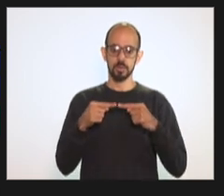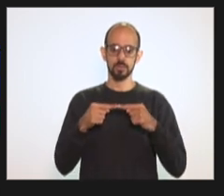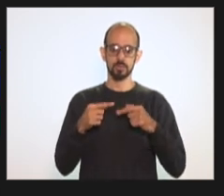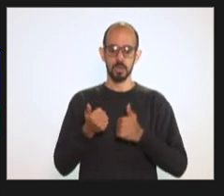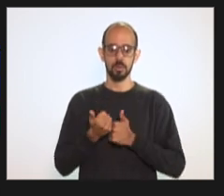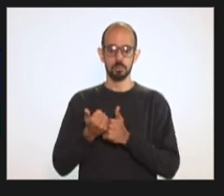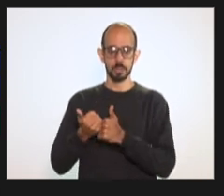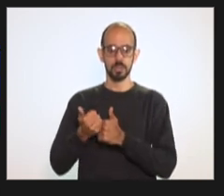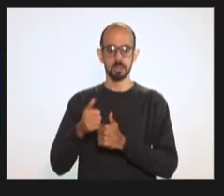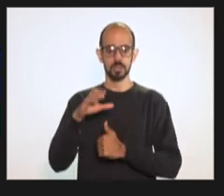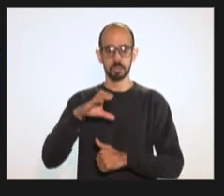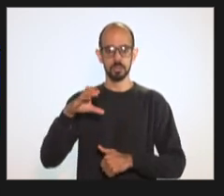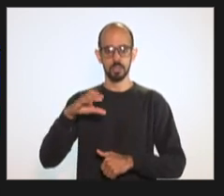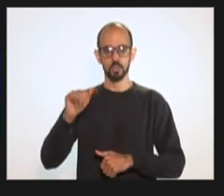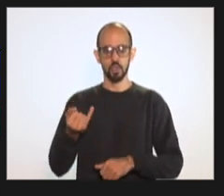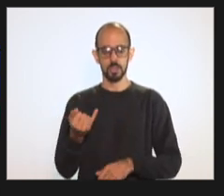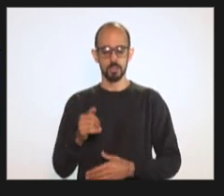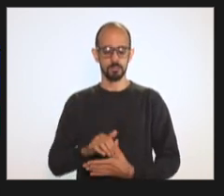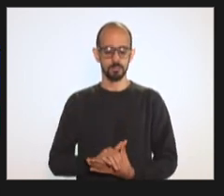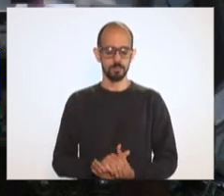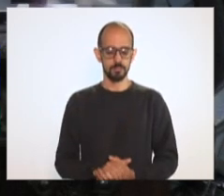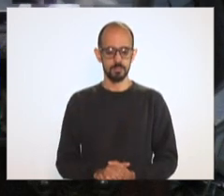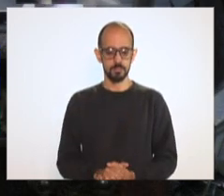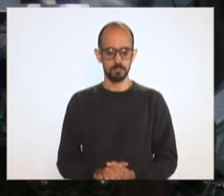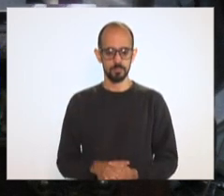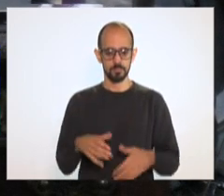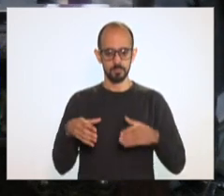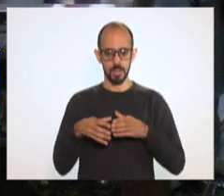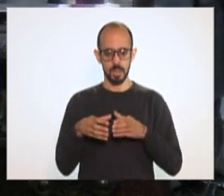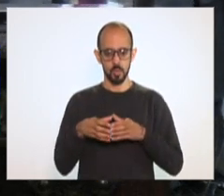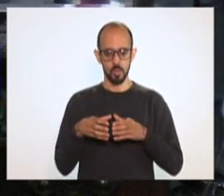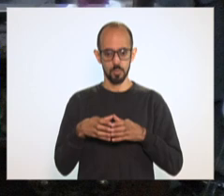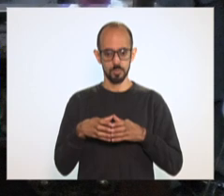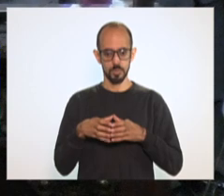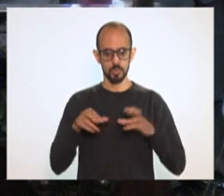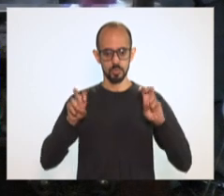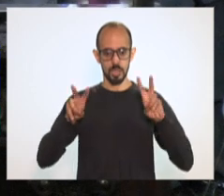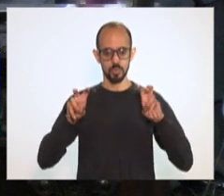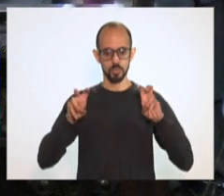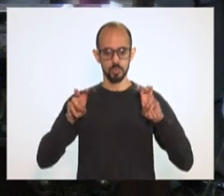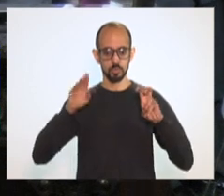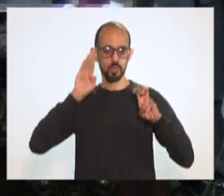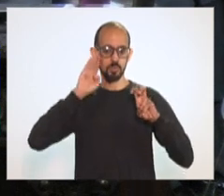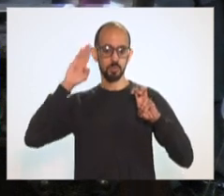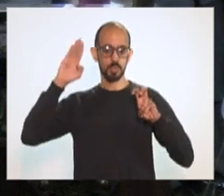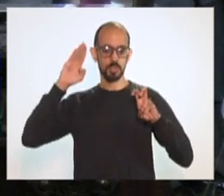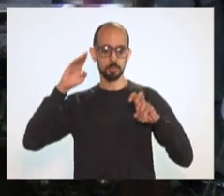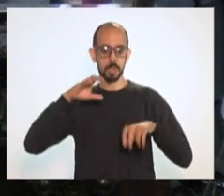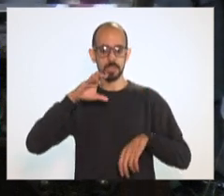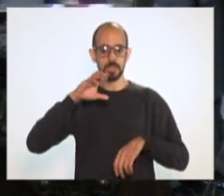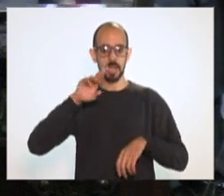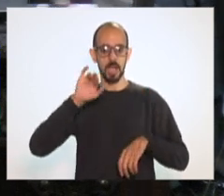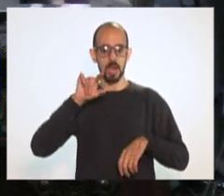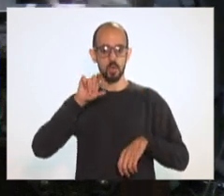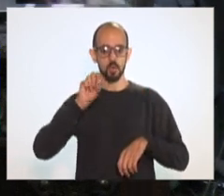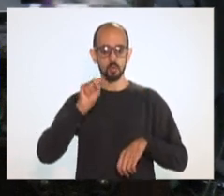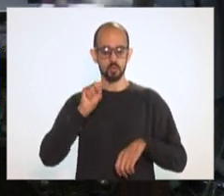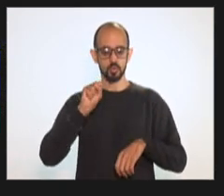da CCJ. Pela Comissão de Assuntos Municipais, deputado Carlos Macedo.